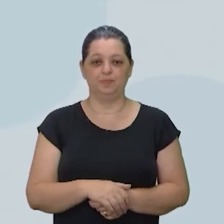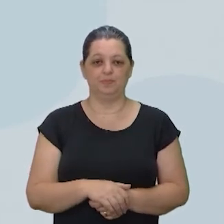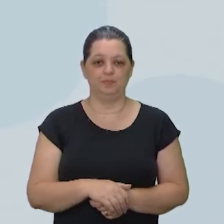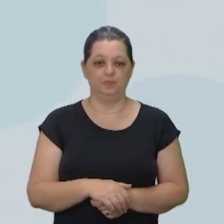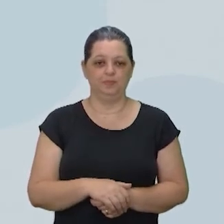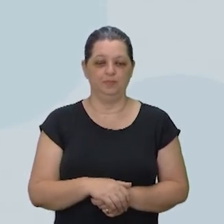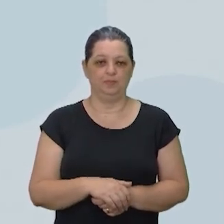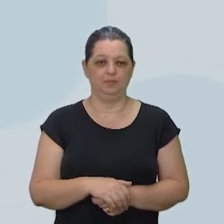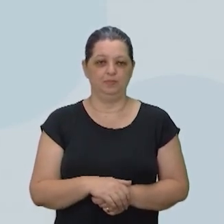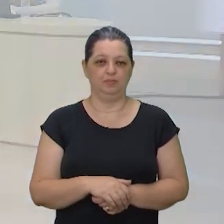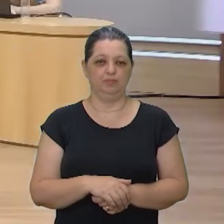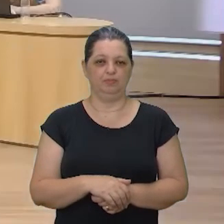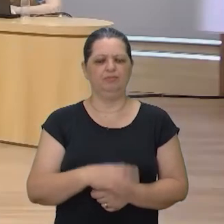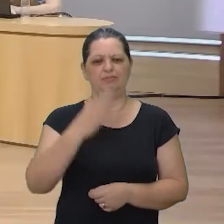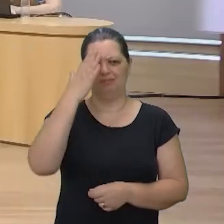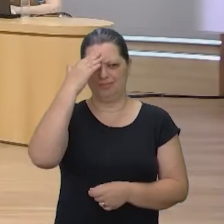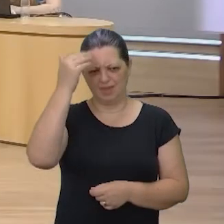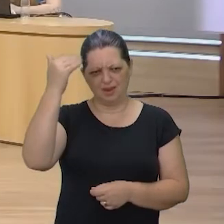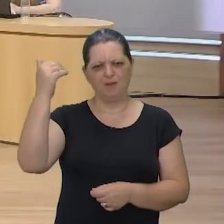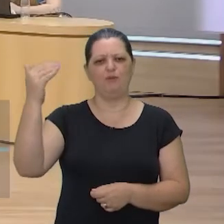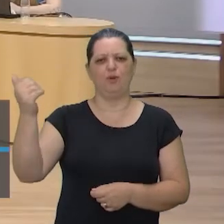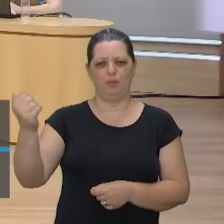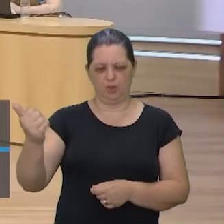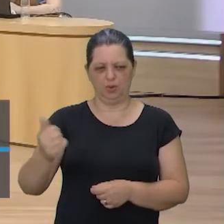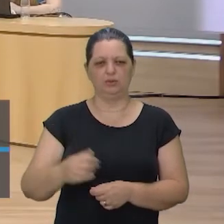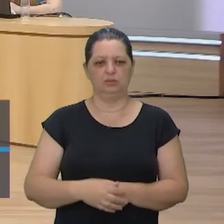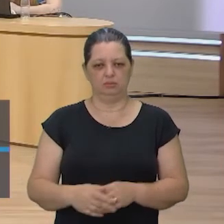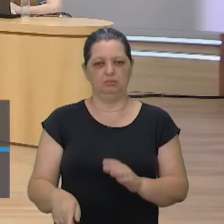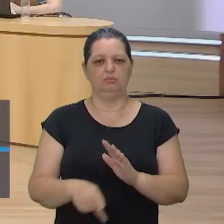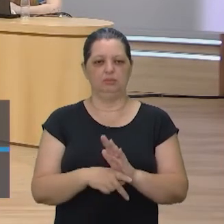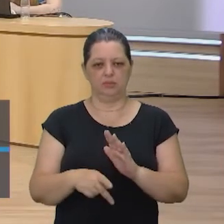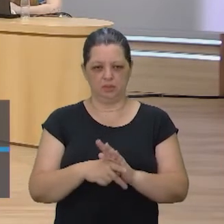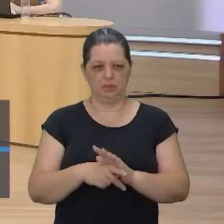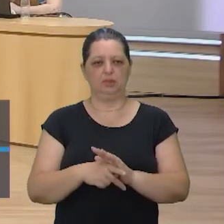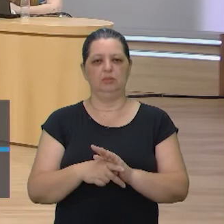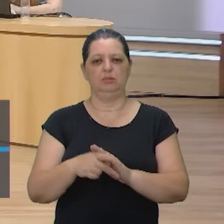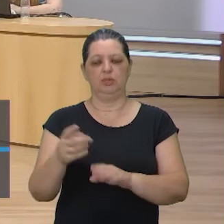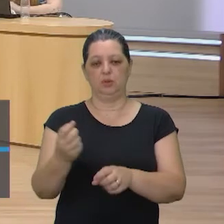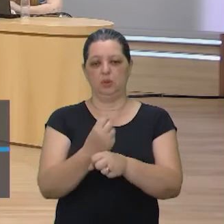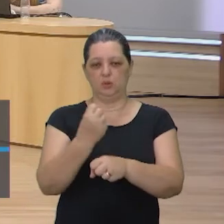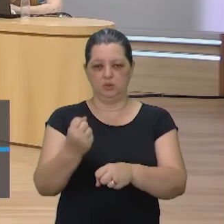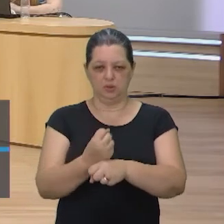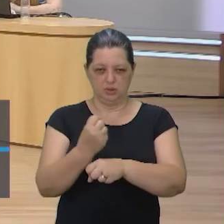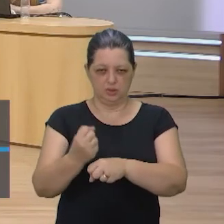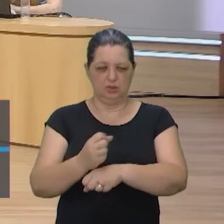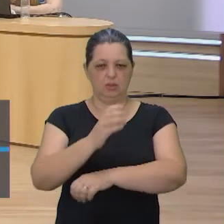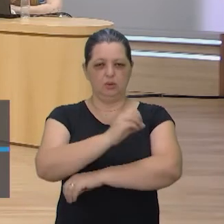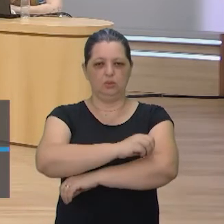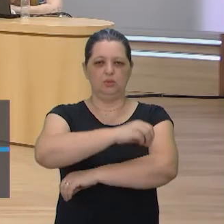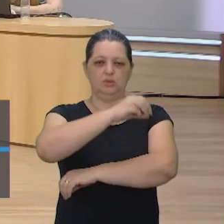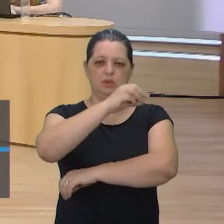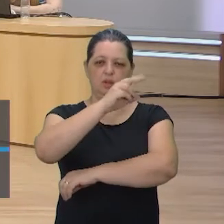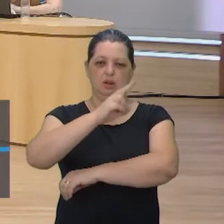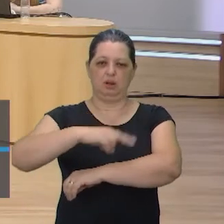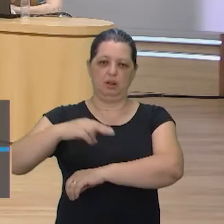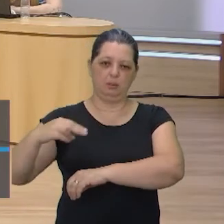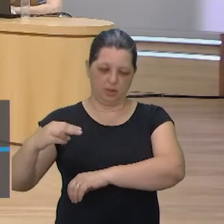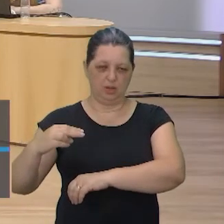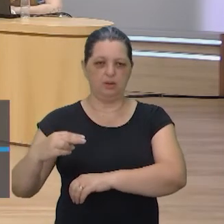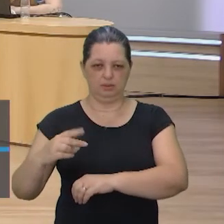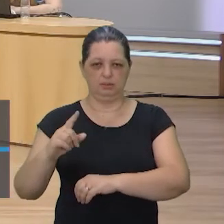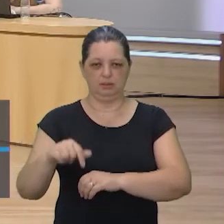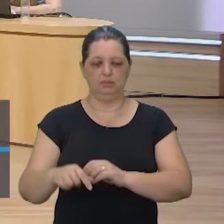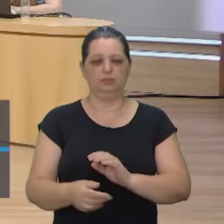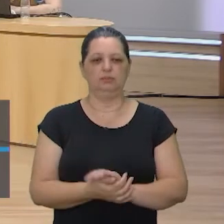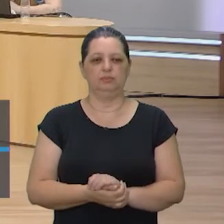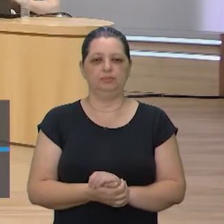É muito famosa esse monumento do Niemeyer, não é? Muito famoso aqui em São Paulo, no memorial, aqui pertinho. Aqui do lado. Aqui do lado